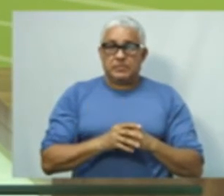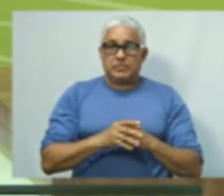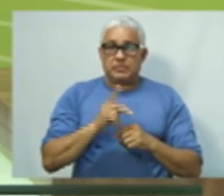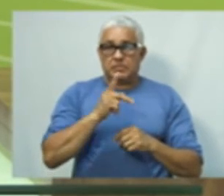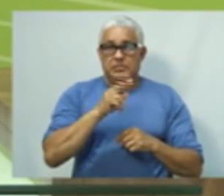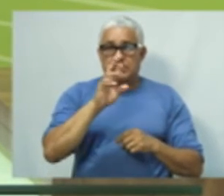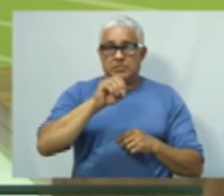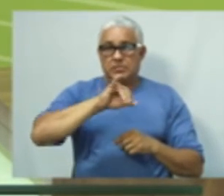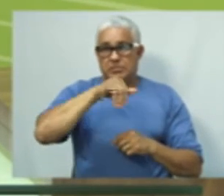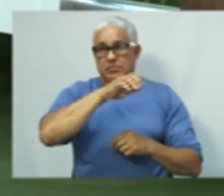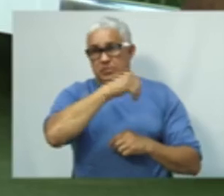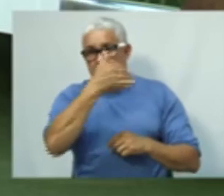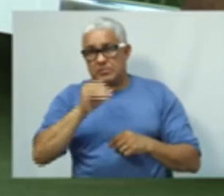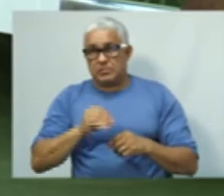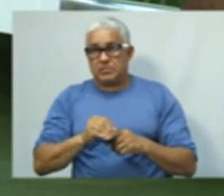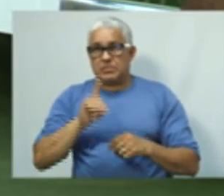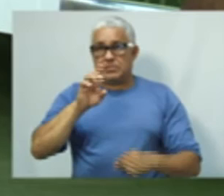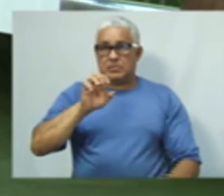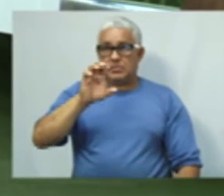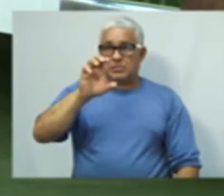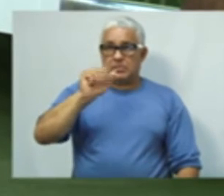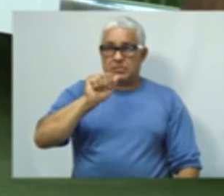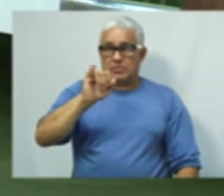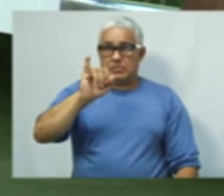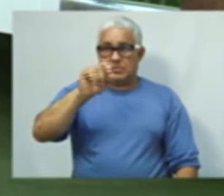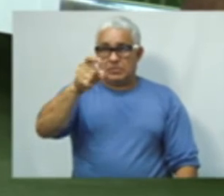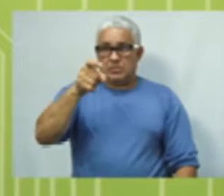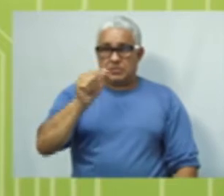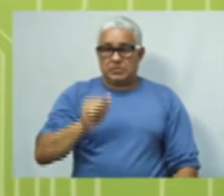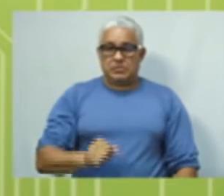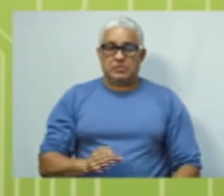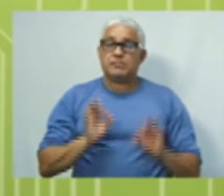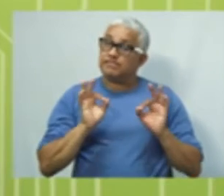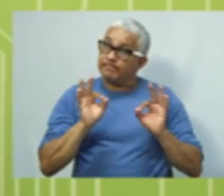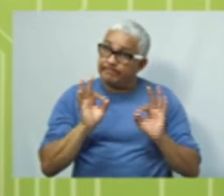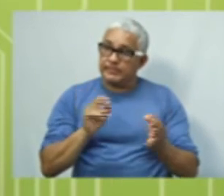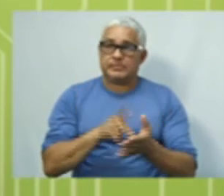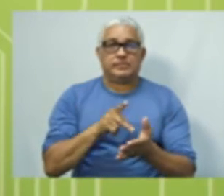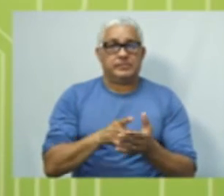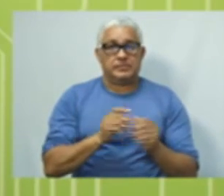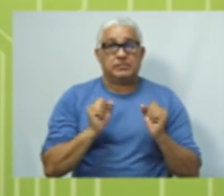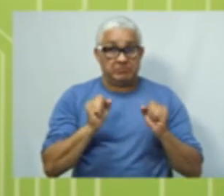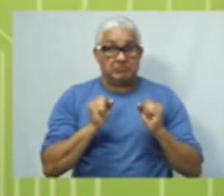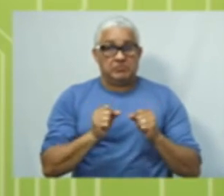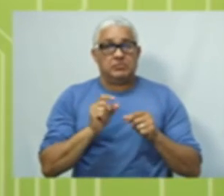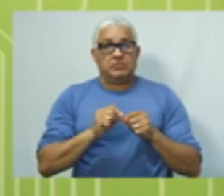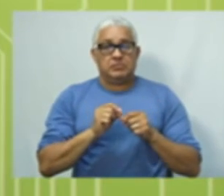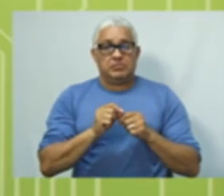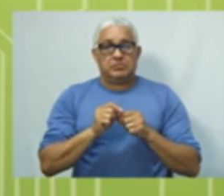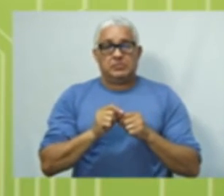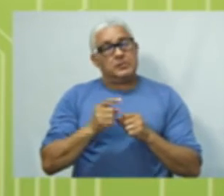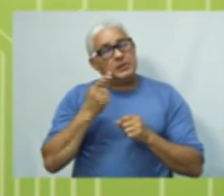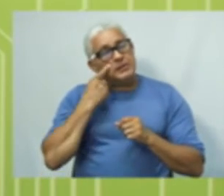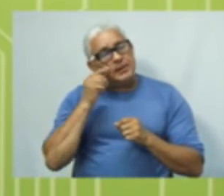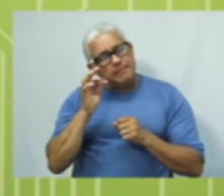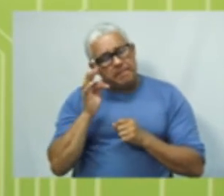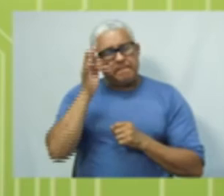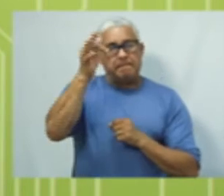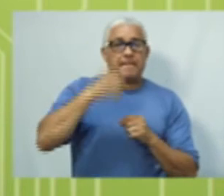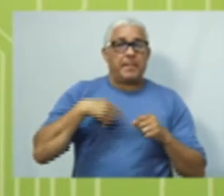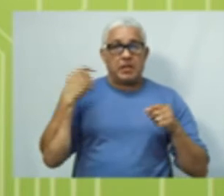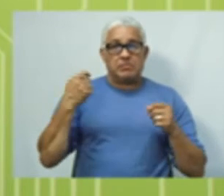projeção de caixa. Isso mesmo, professora? Isso mesmo. E para que eu possa fazer essa projeção, eu preciso aqui